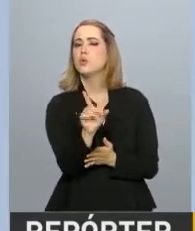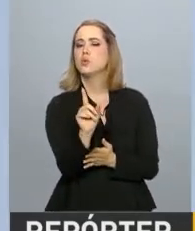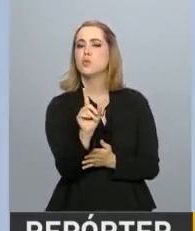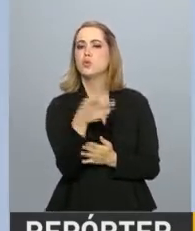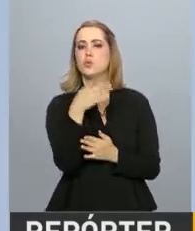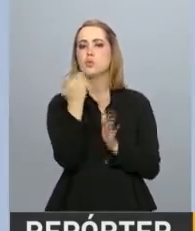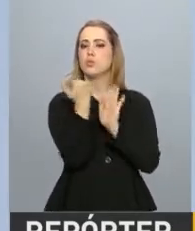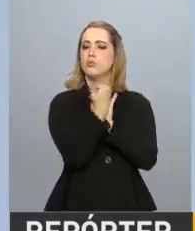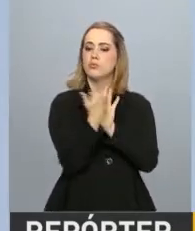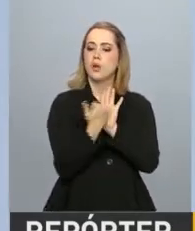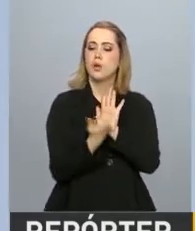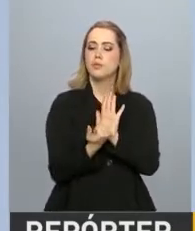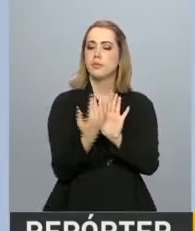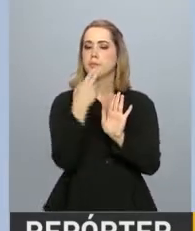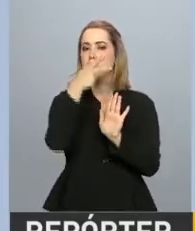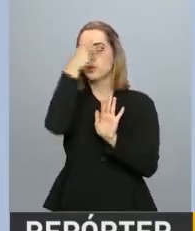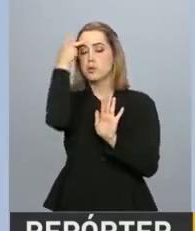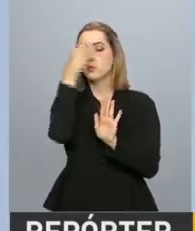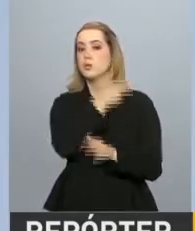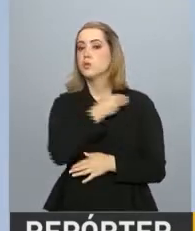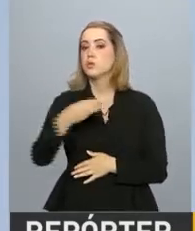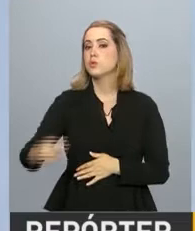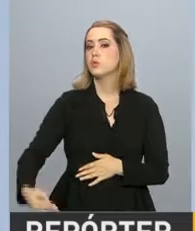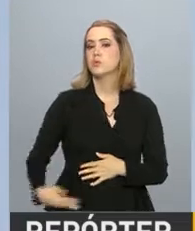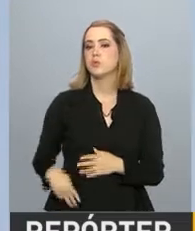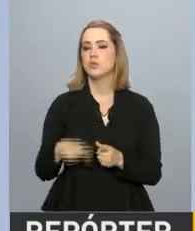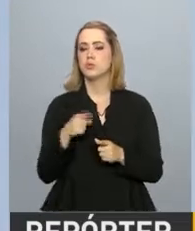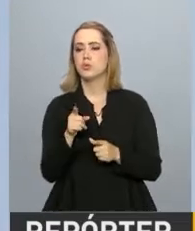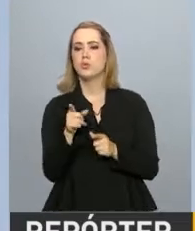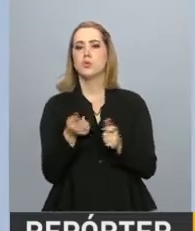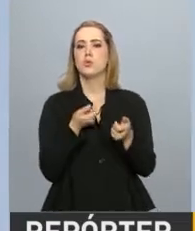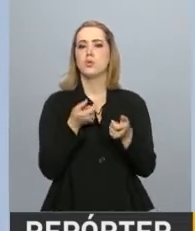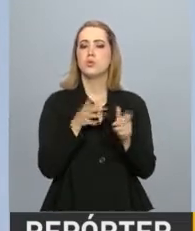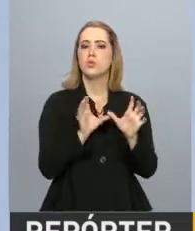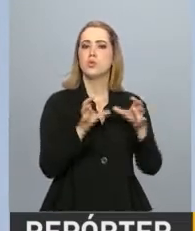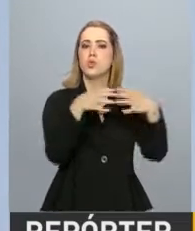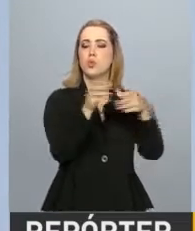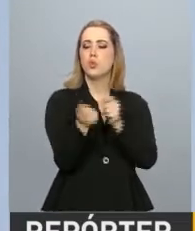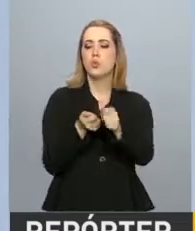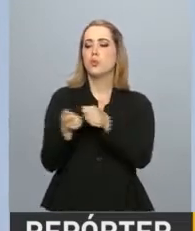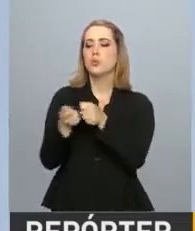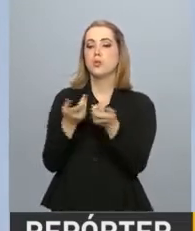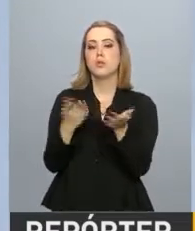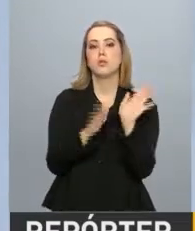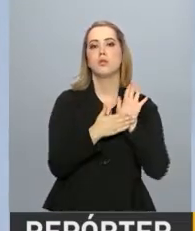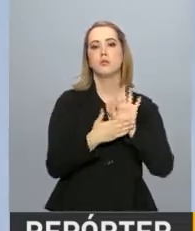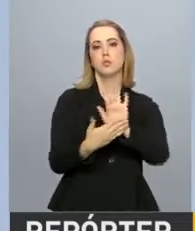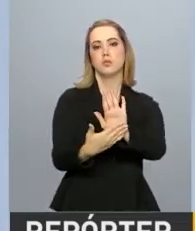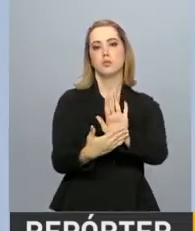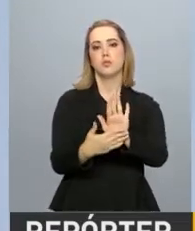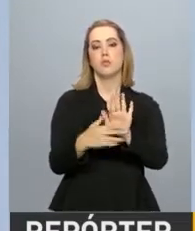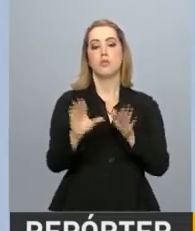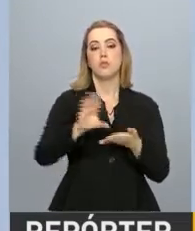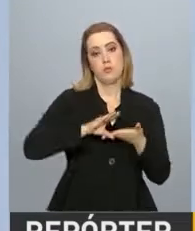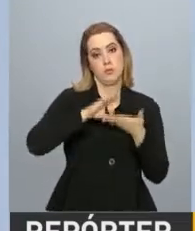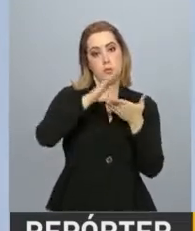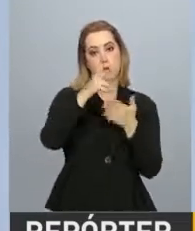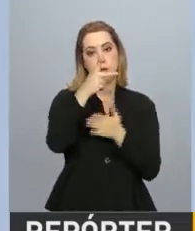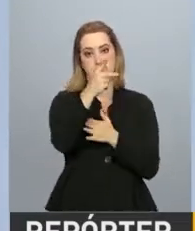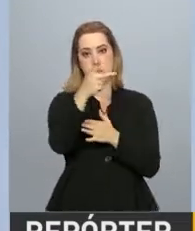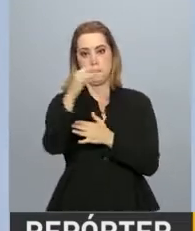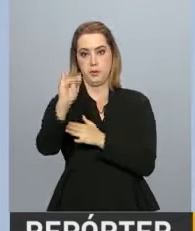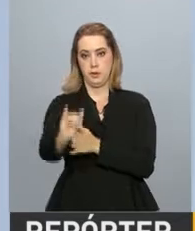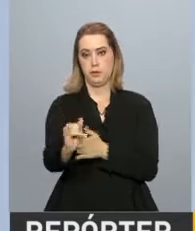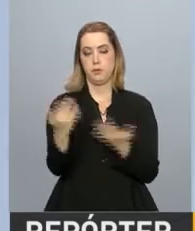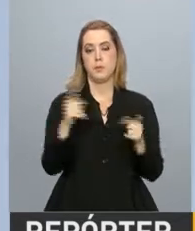os ministros e as respectivas agências apresentaram ao Conselho do PPI,